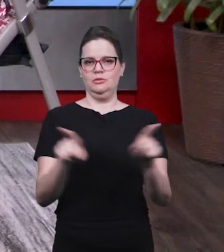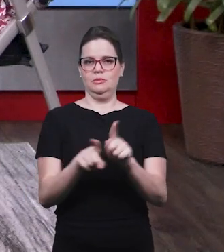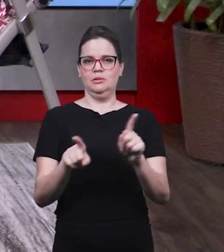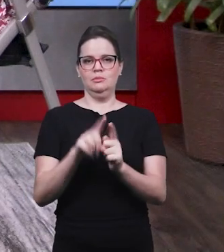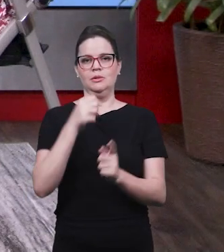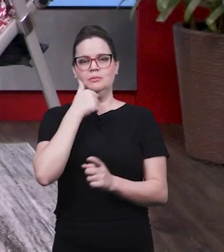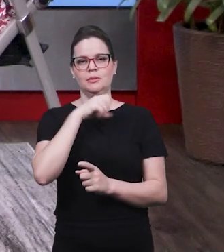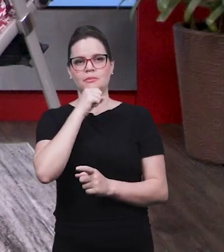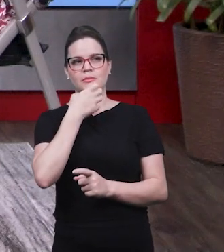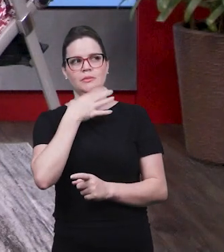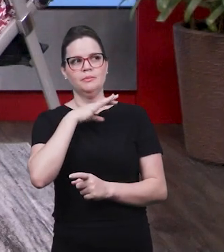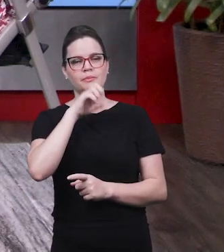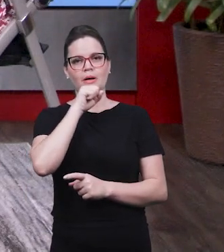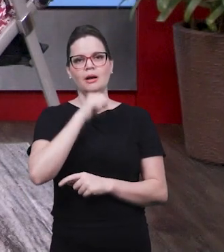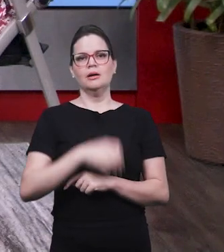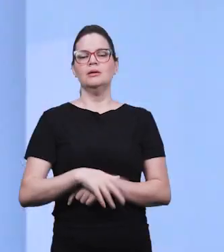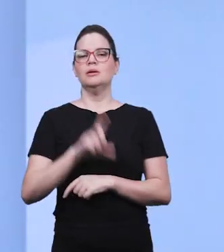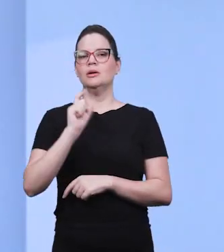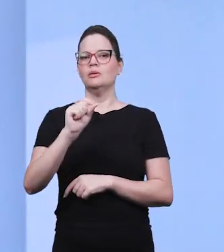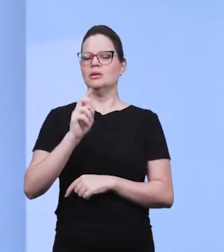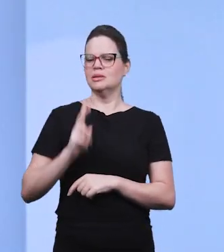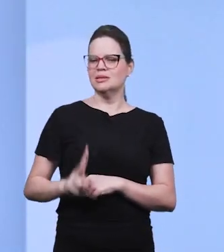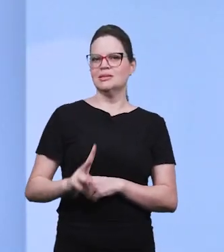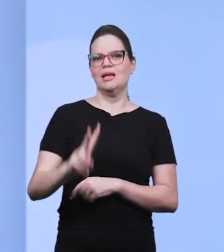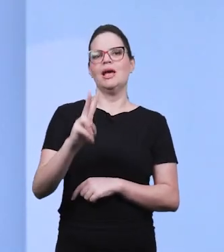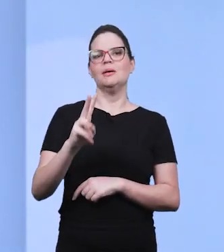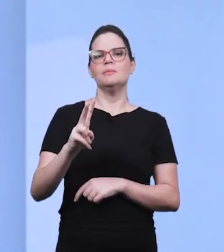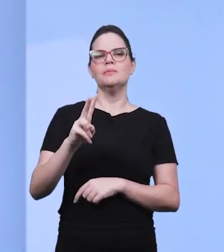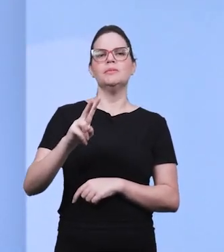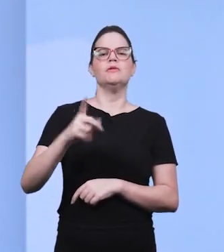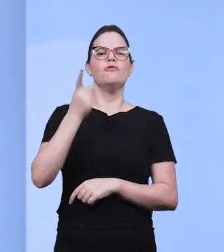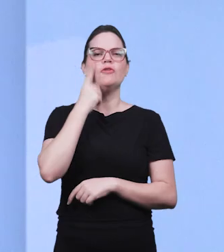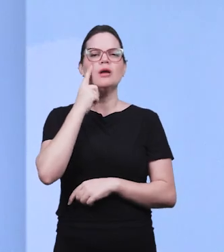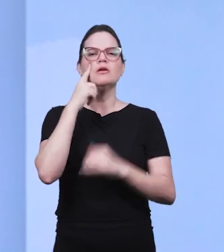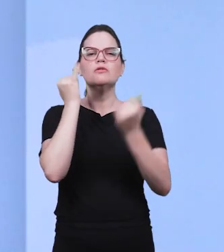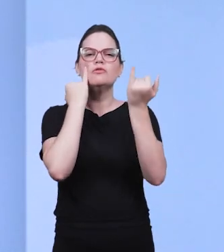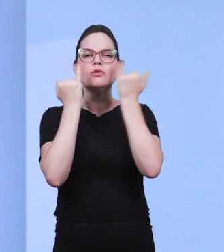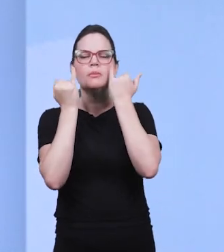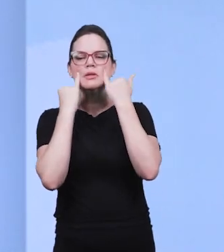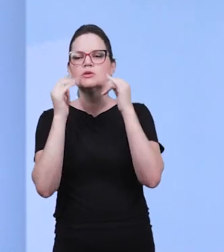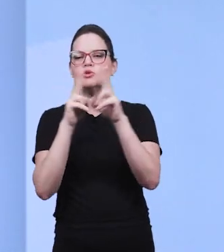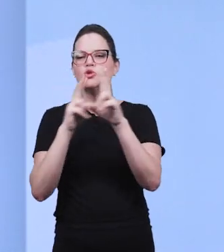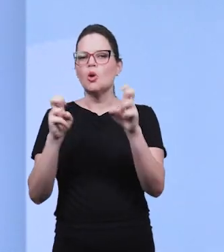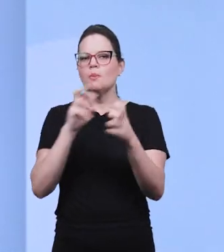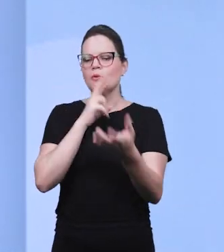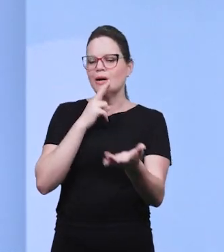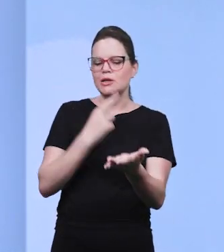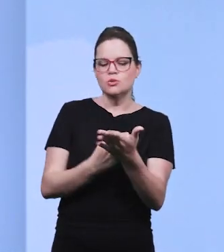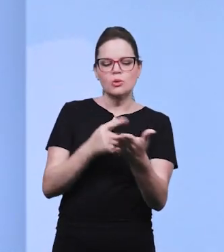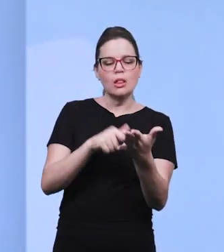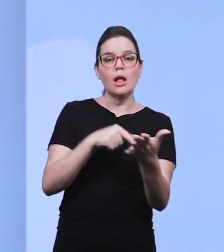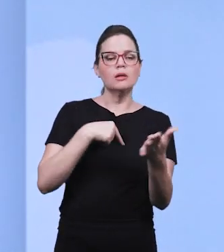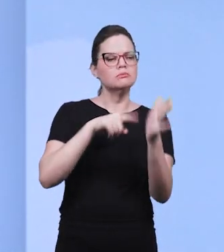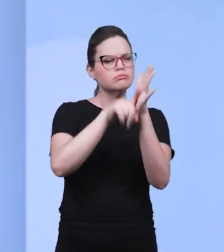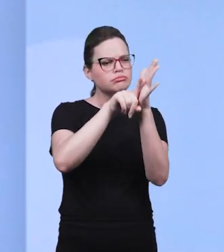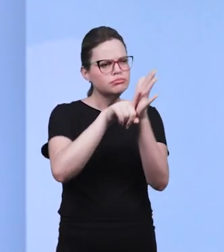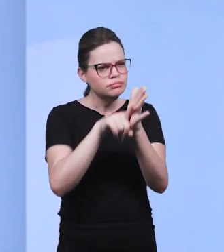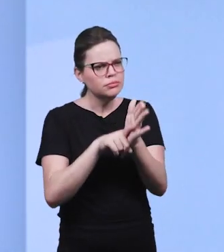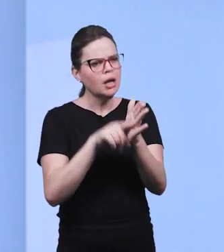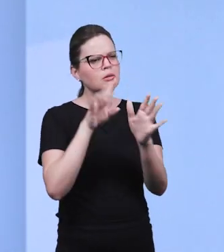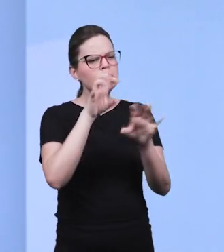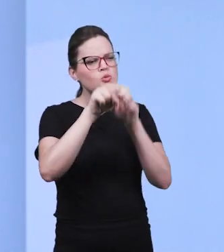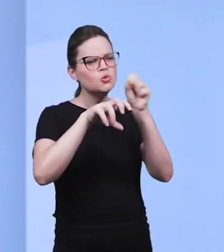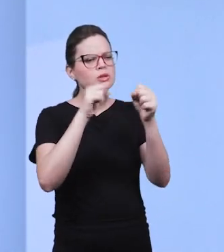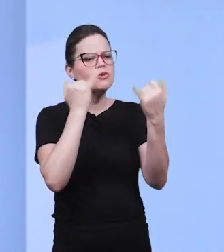os pais sempre buscar informações sobre aquele diagnóstico, né? Sobre os desafios do seu